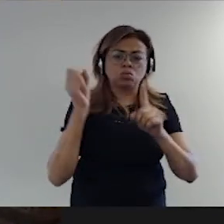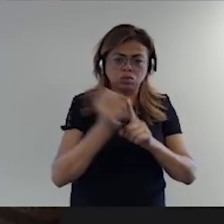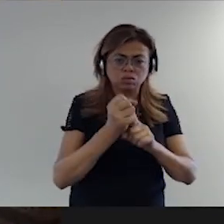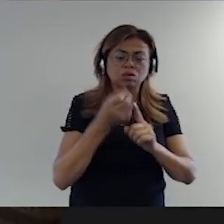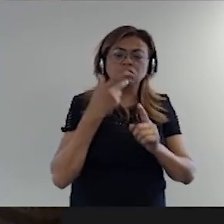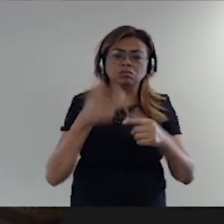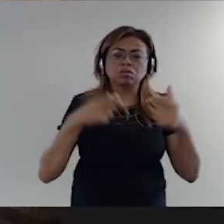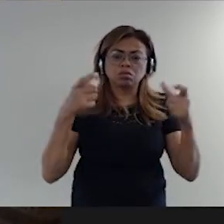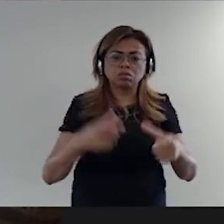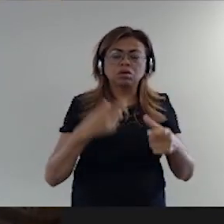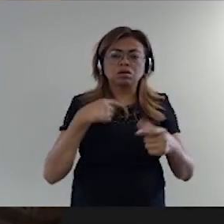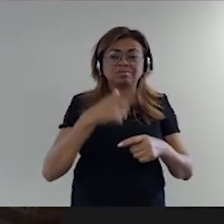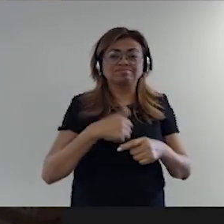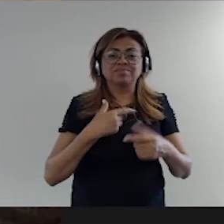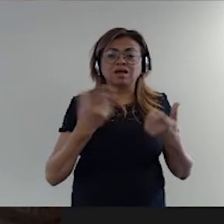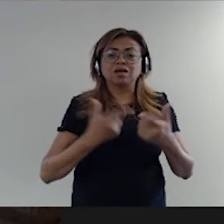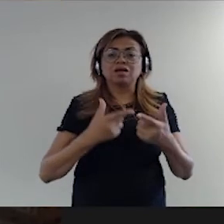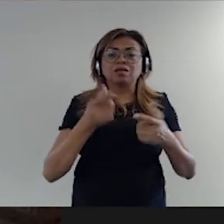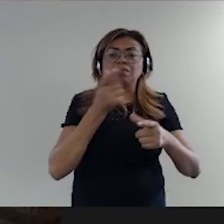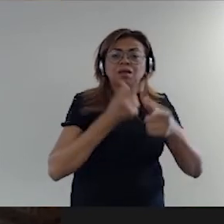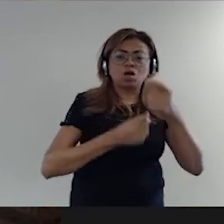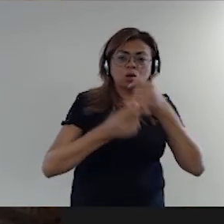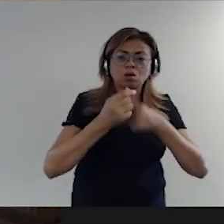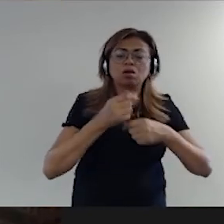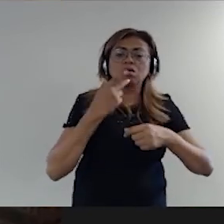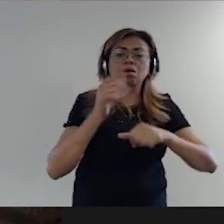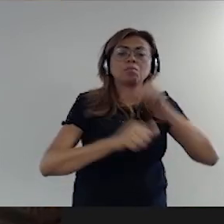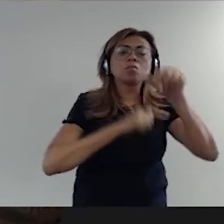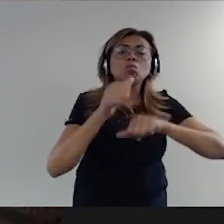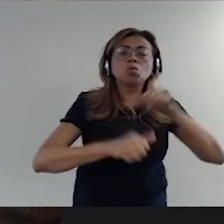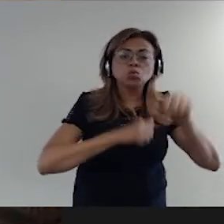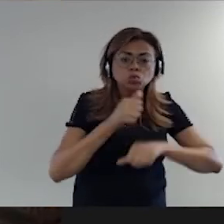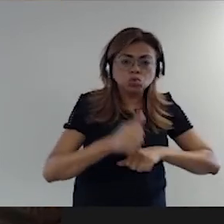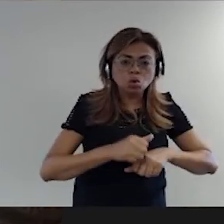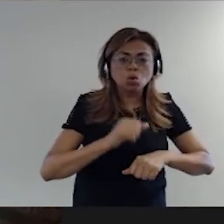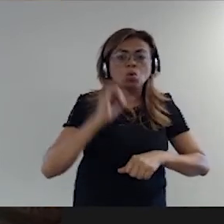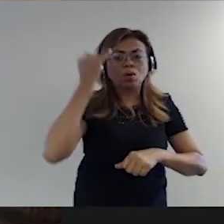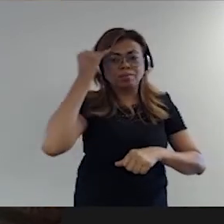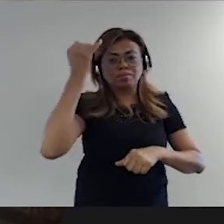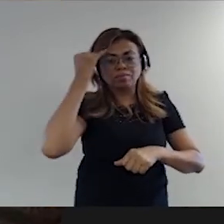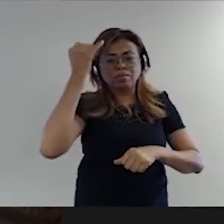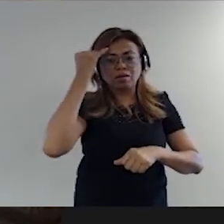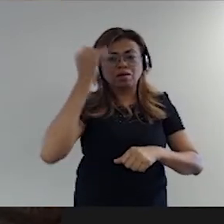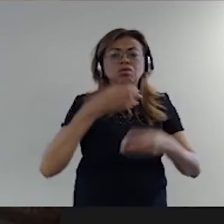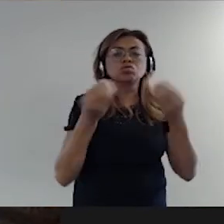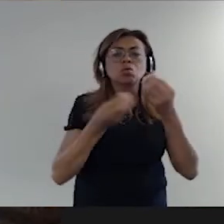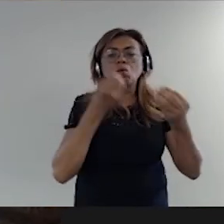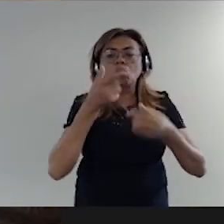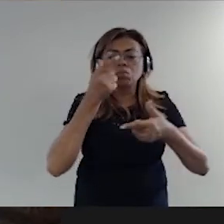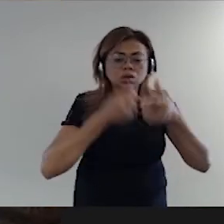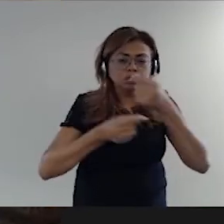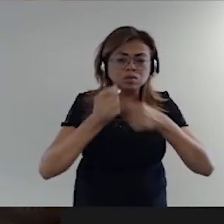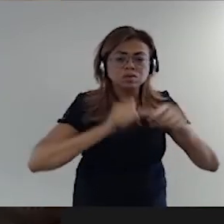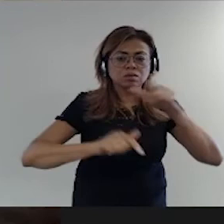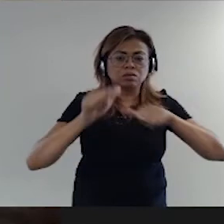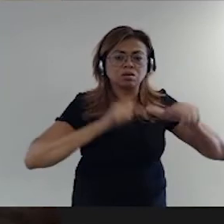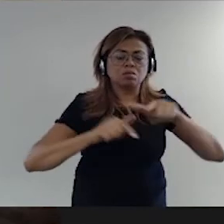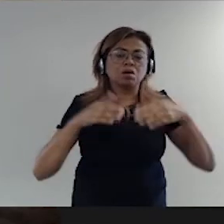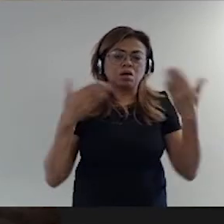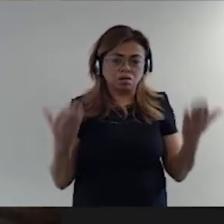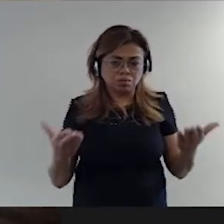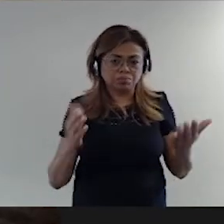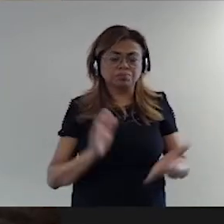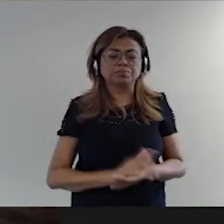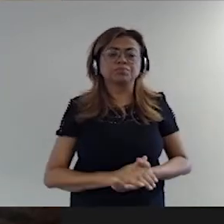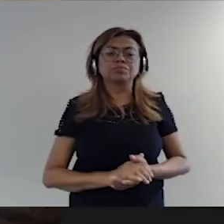tão atingido pela reforma trabalhista aprovada no final do governo Temer. Por fim, utilizando aqui os 4 minutos que me faltam, eu quero falar um